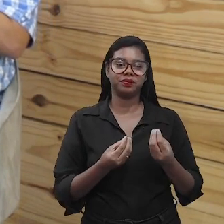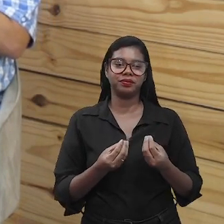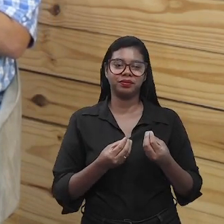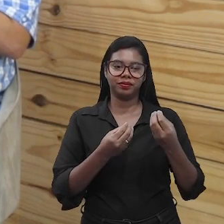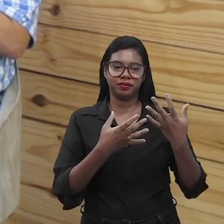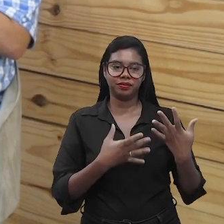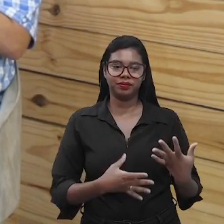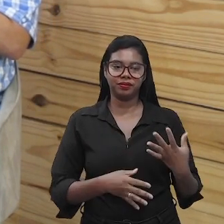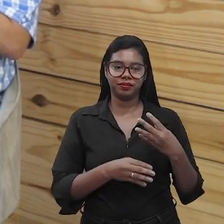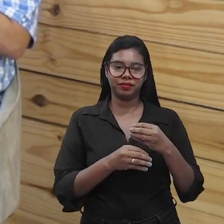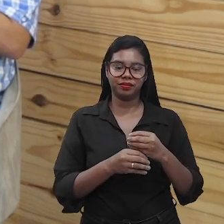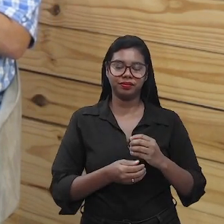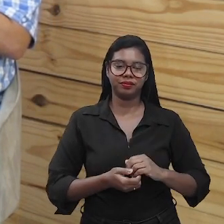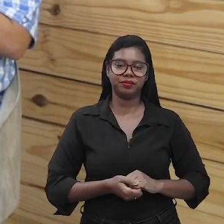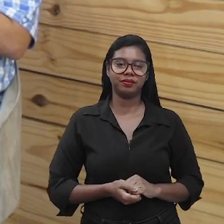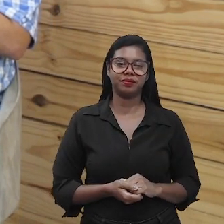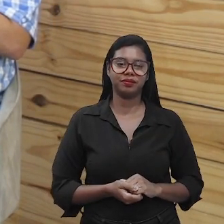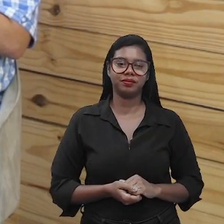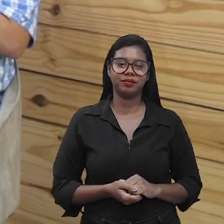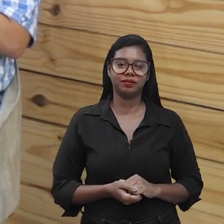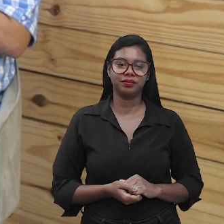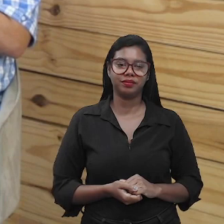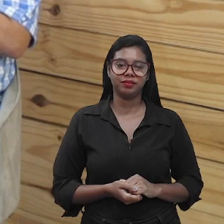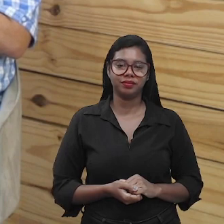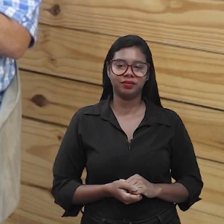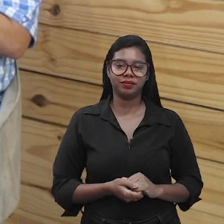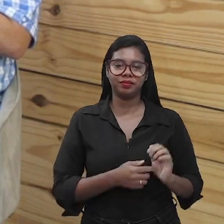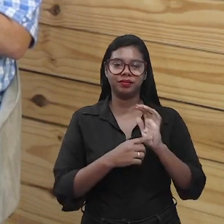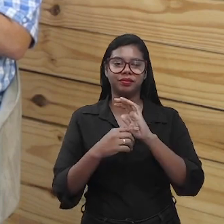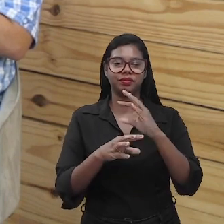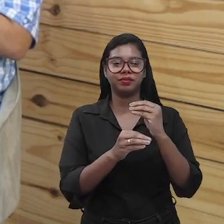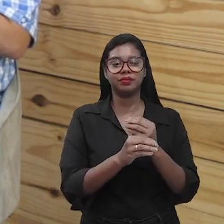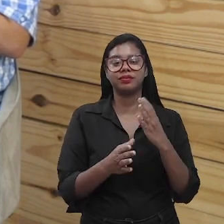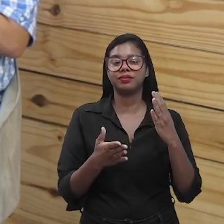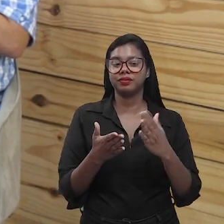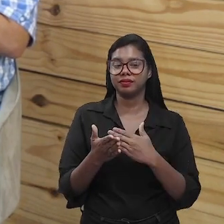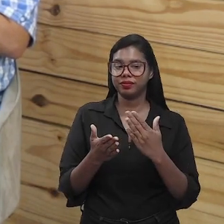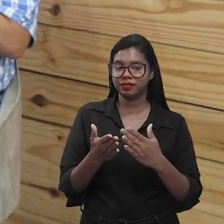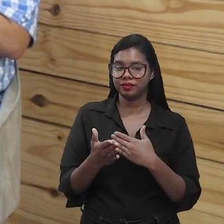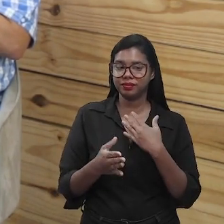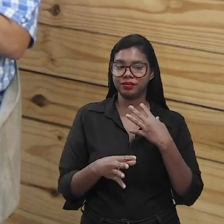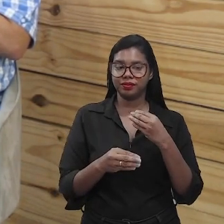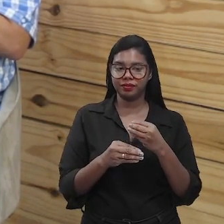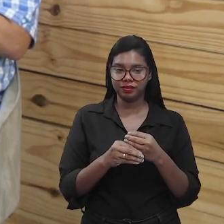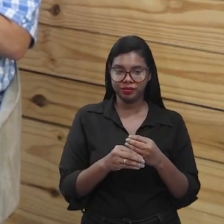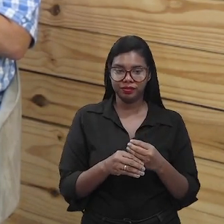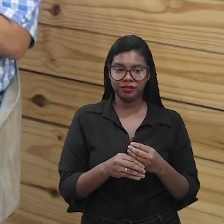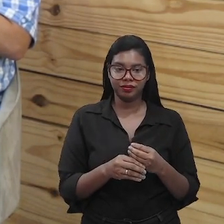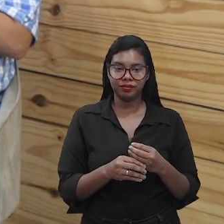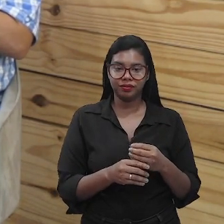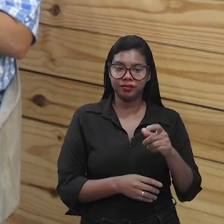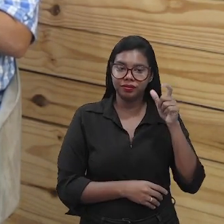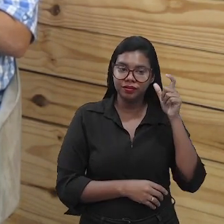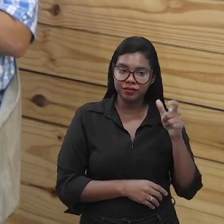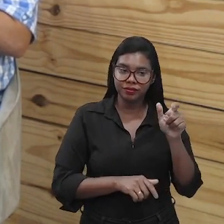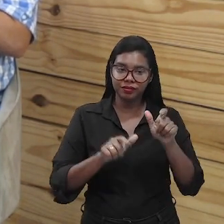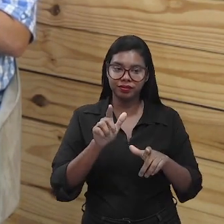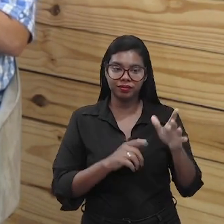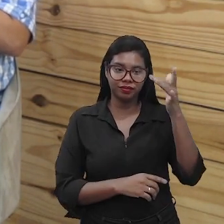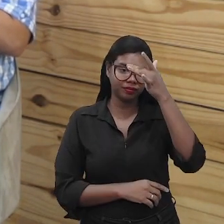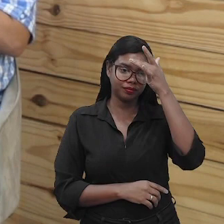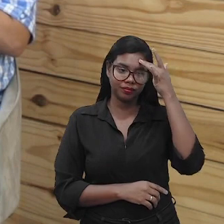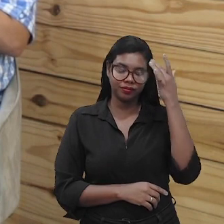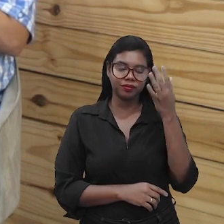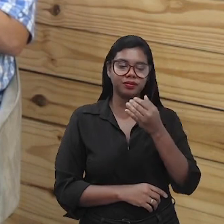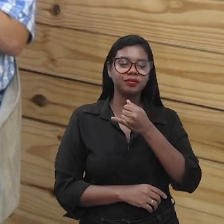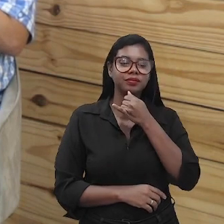elementos que eram da construção do livro, que podiam interessar as pessoas, por exemplo, como, sei